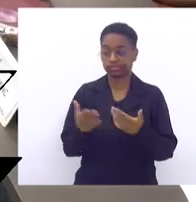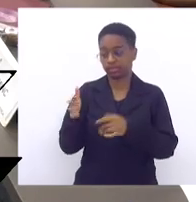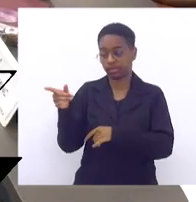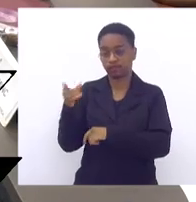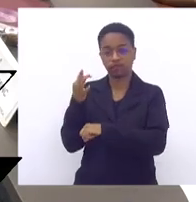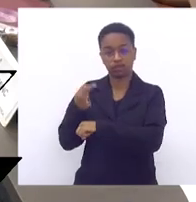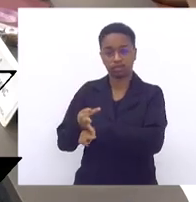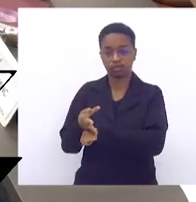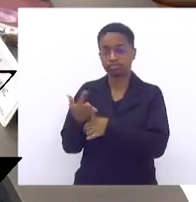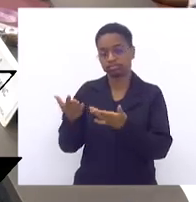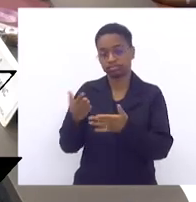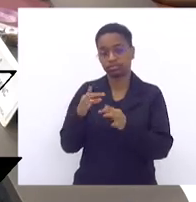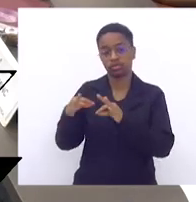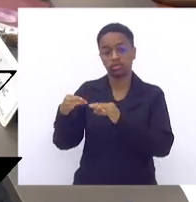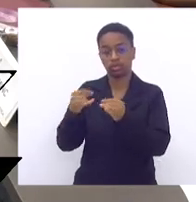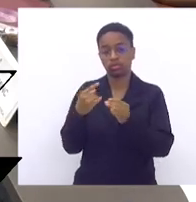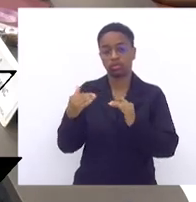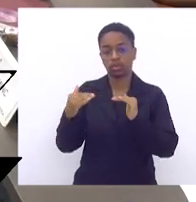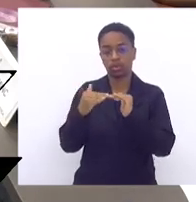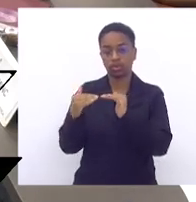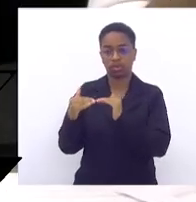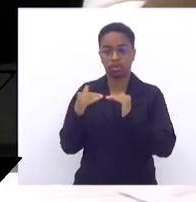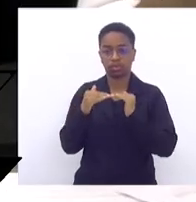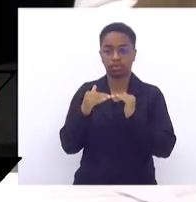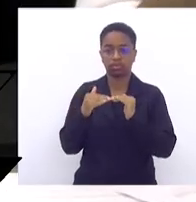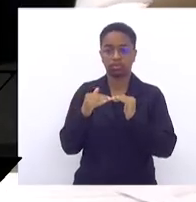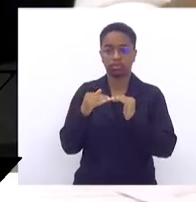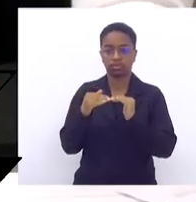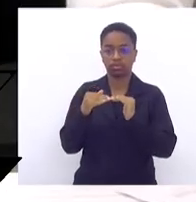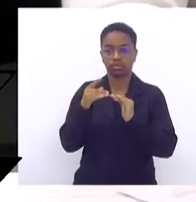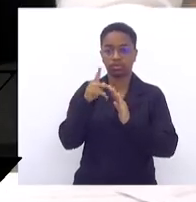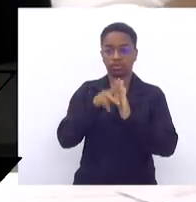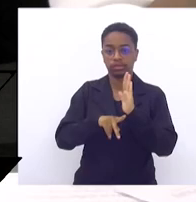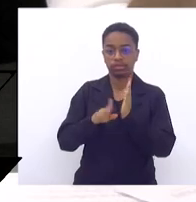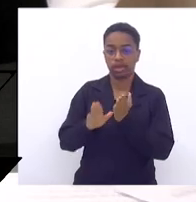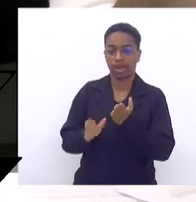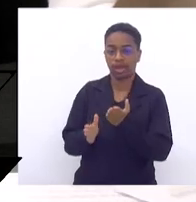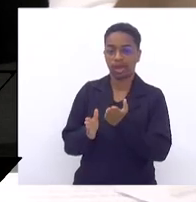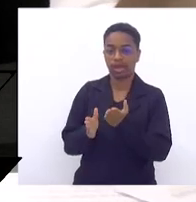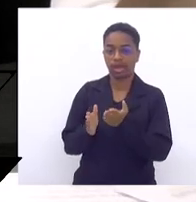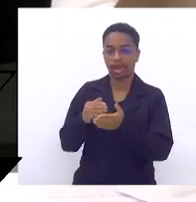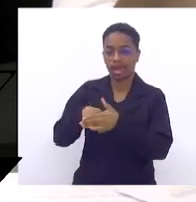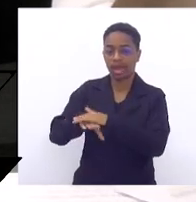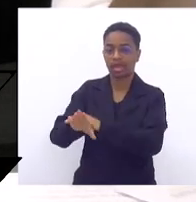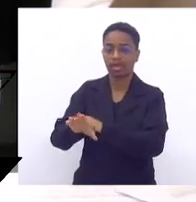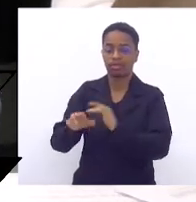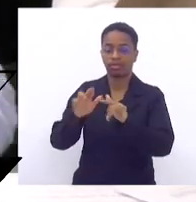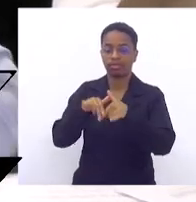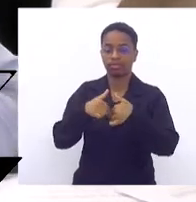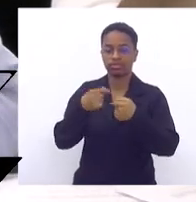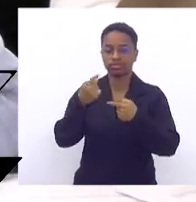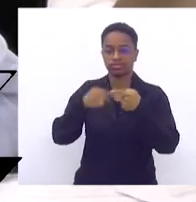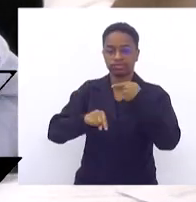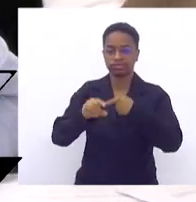Por unanimidade, por unanimidade, o projeto vai para o arquivo pela